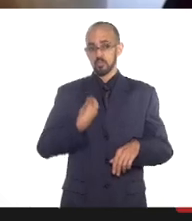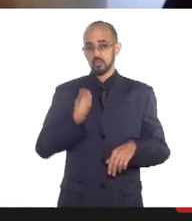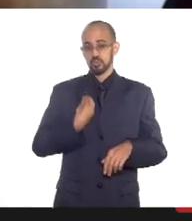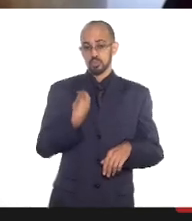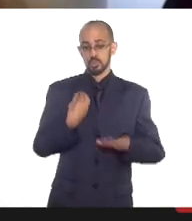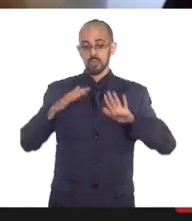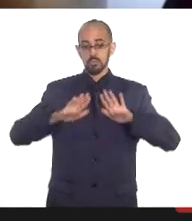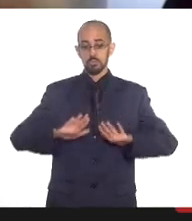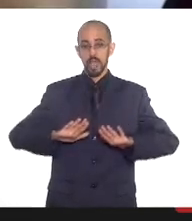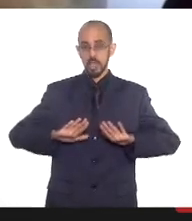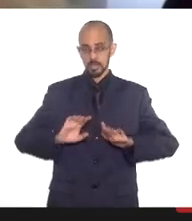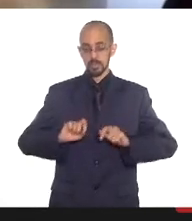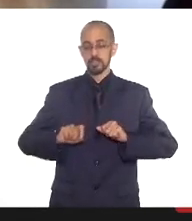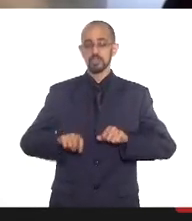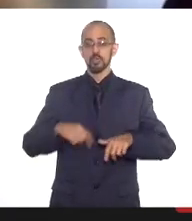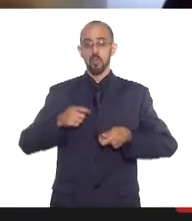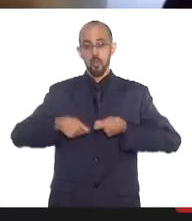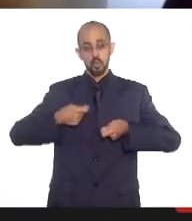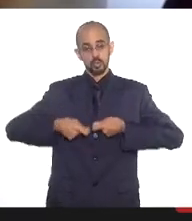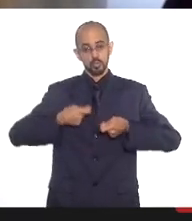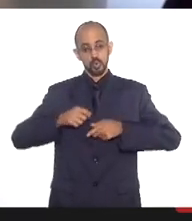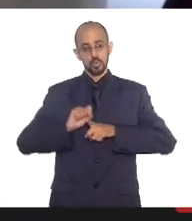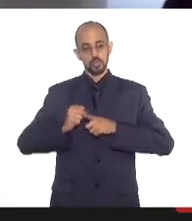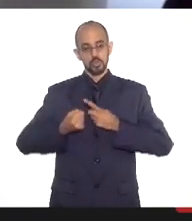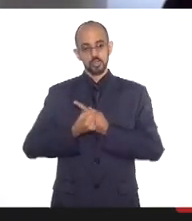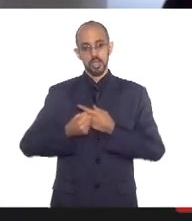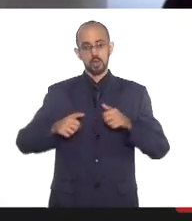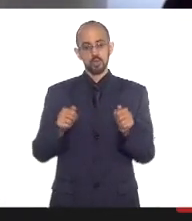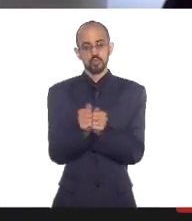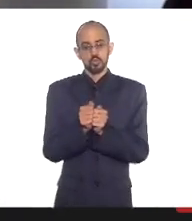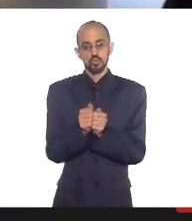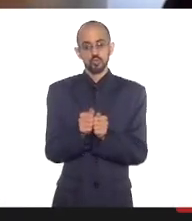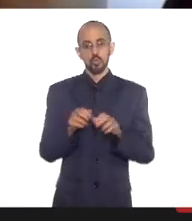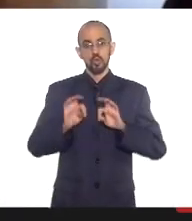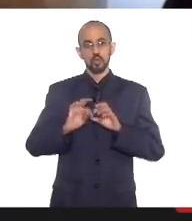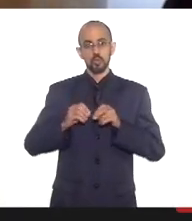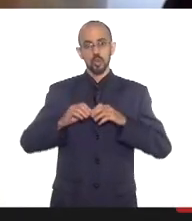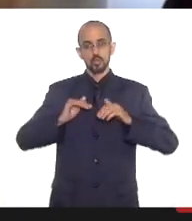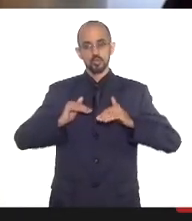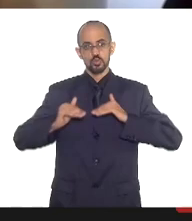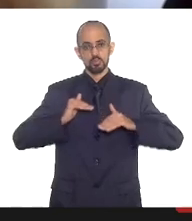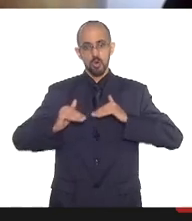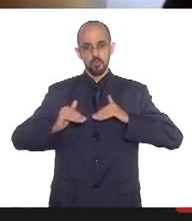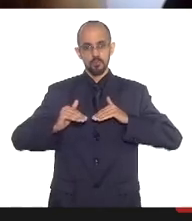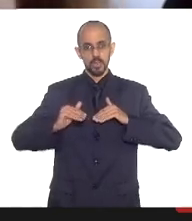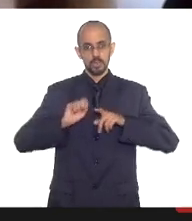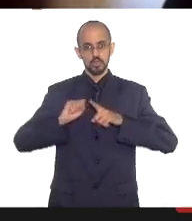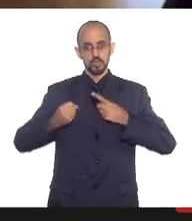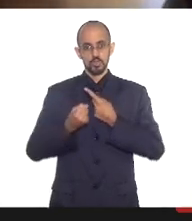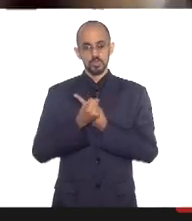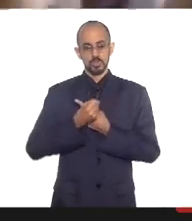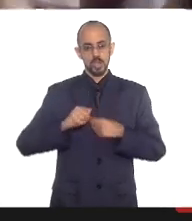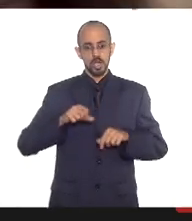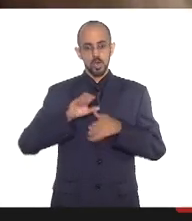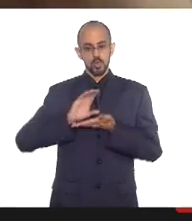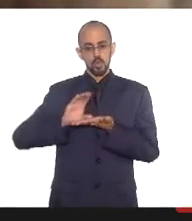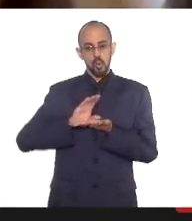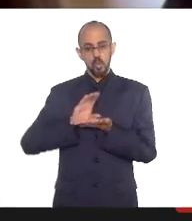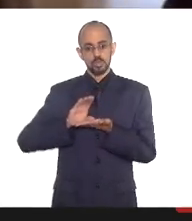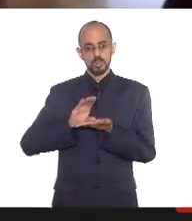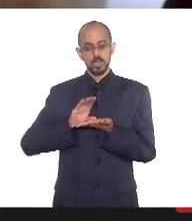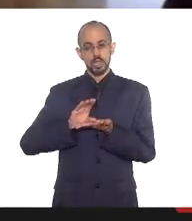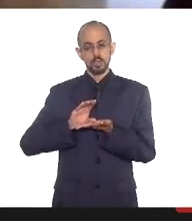controle social junto o todos os dias e com você nacional brasileiro